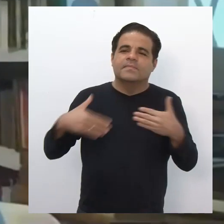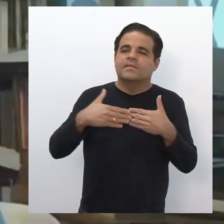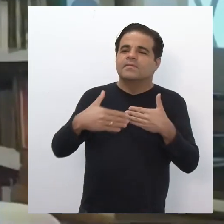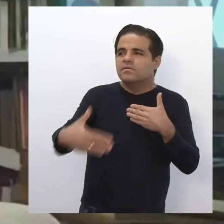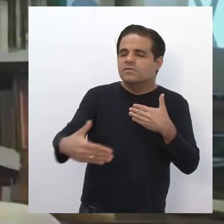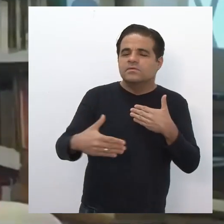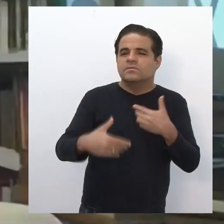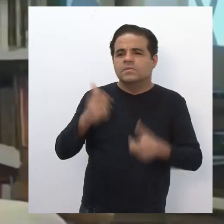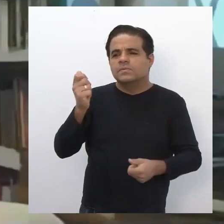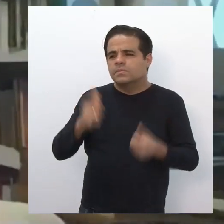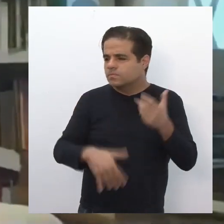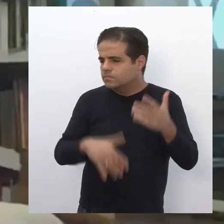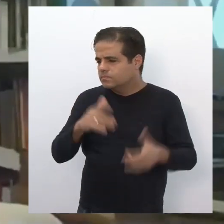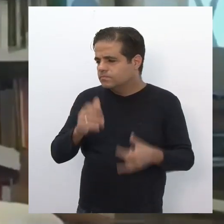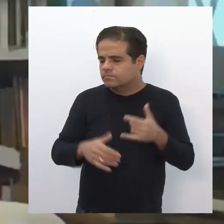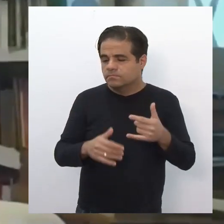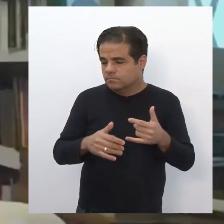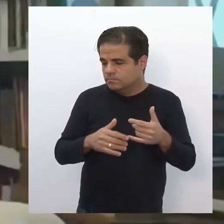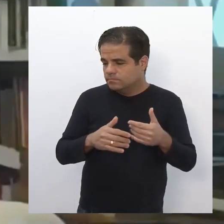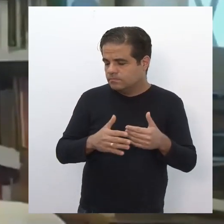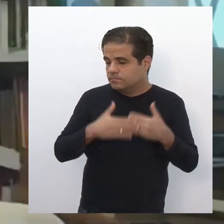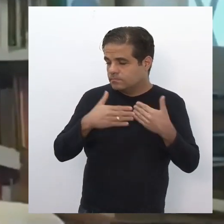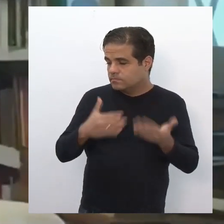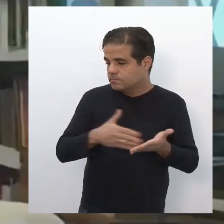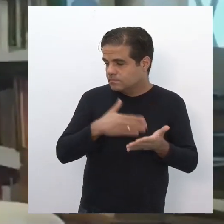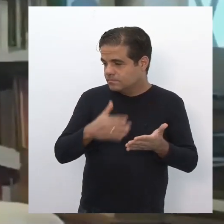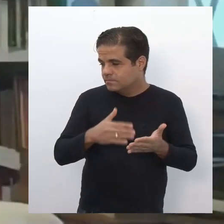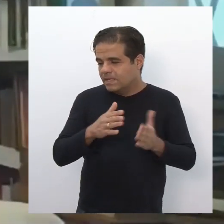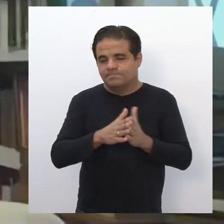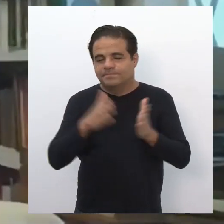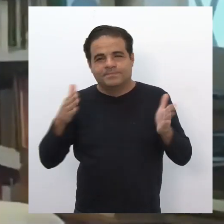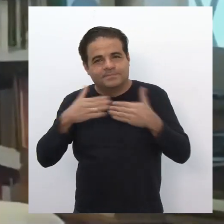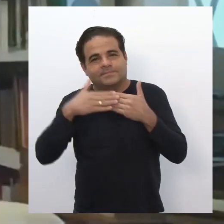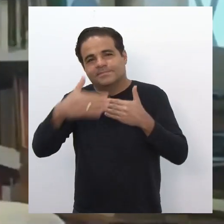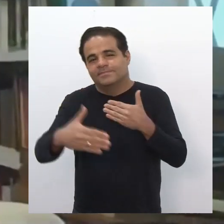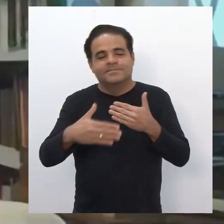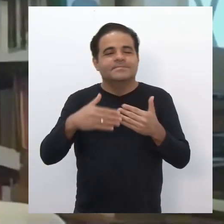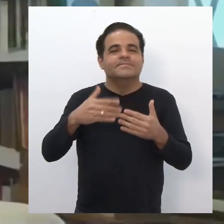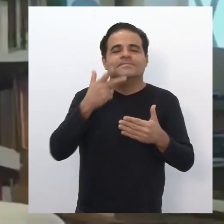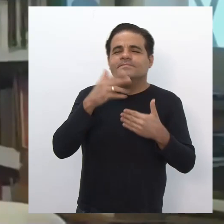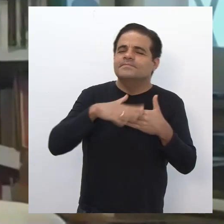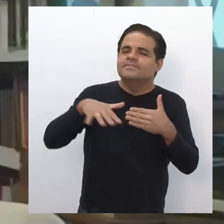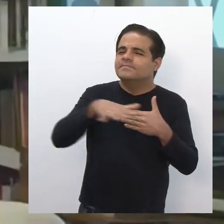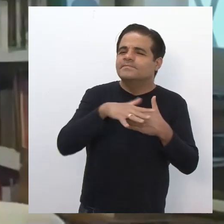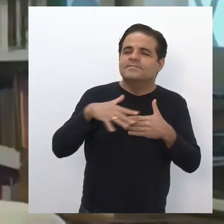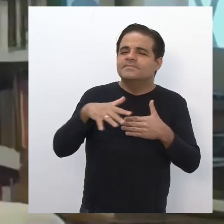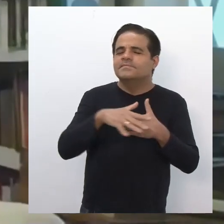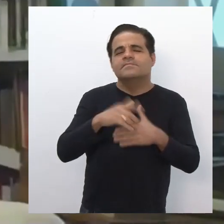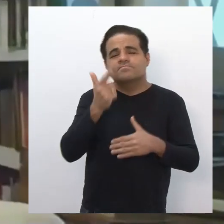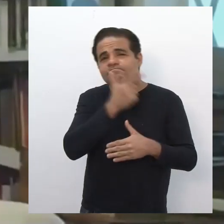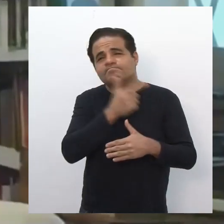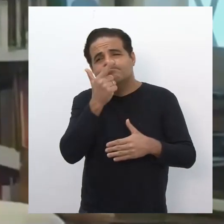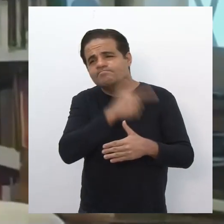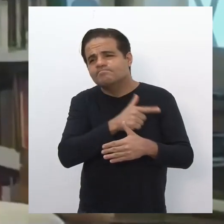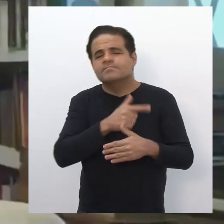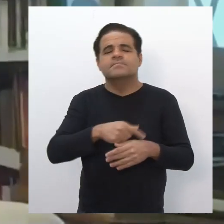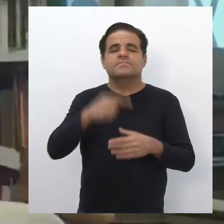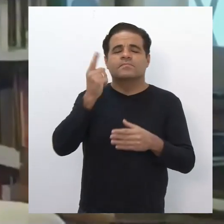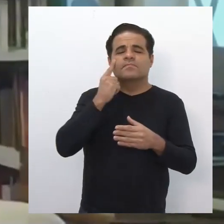inspiração foi essa. Quando nós começamos a pensar em modelar isso, nós conseguimos,